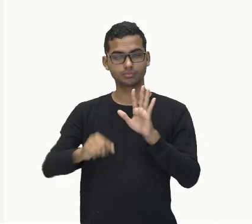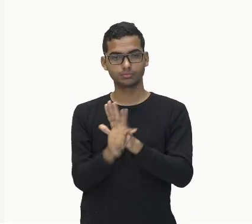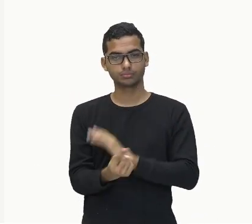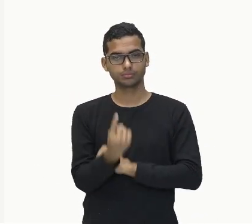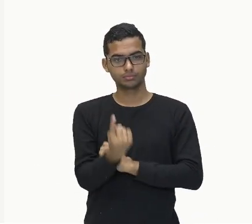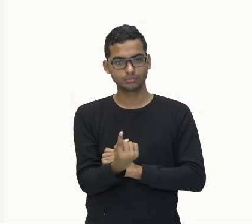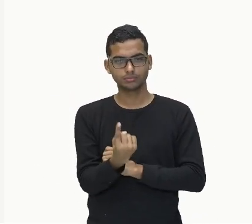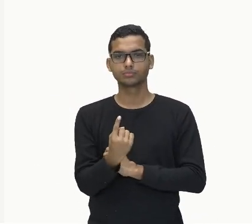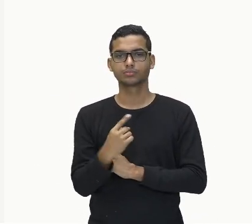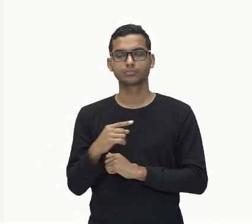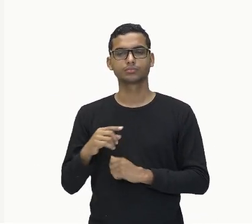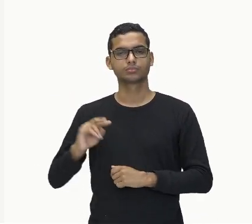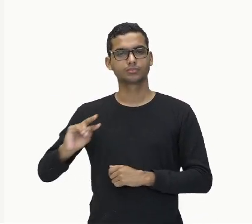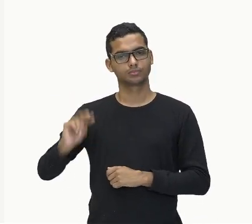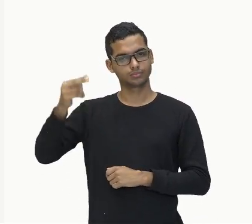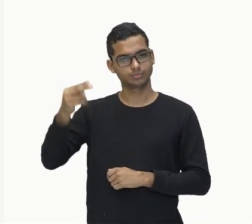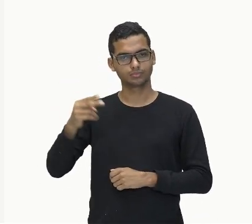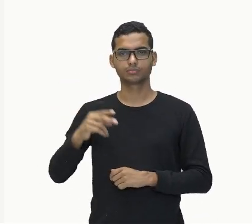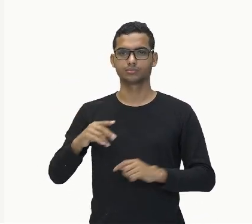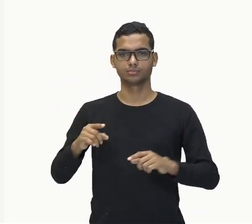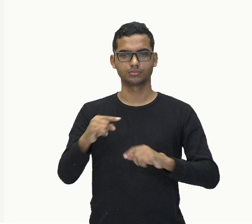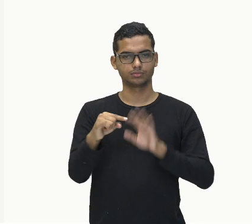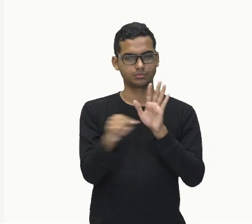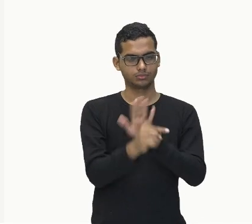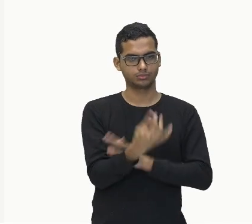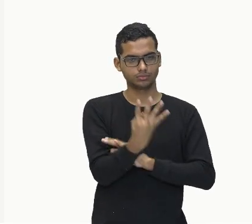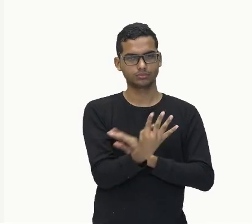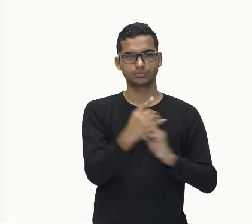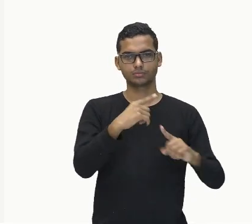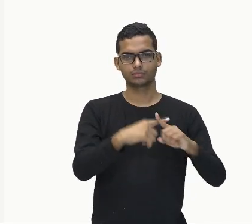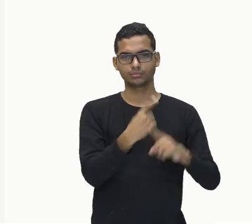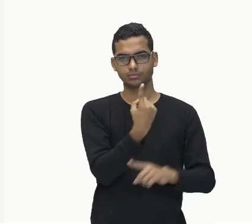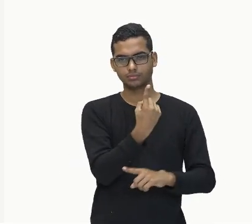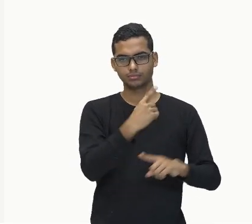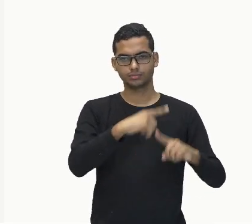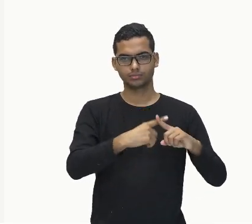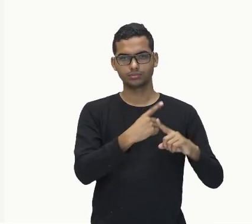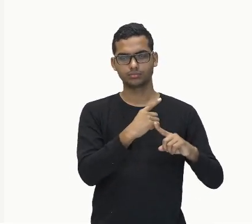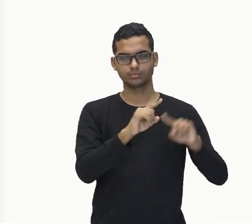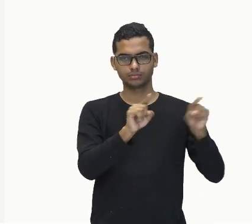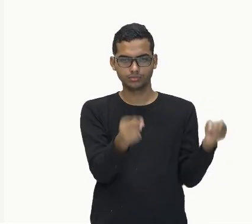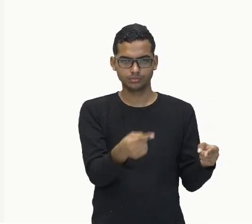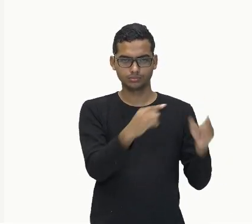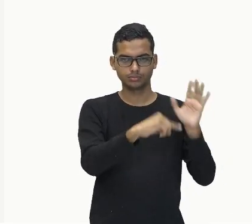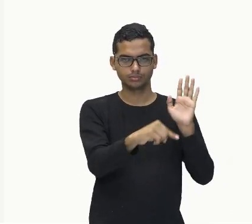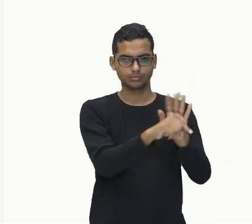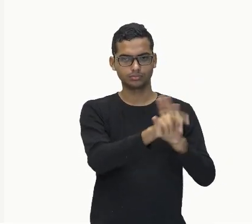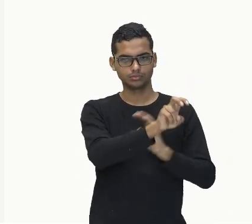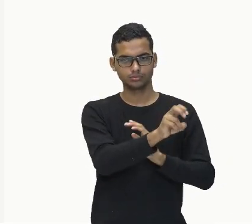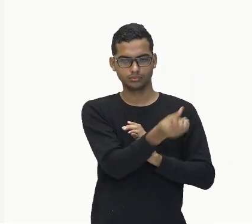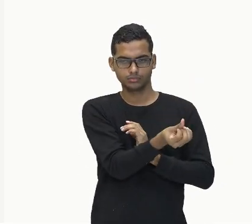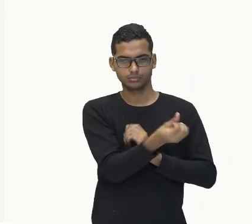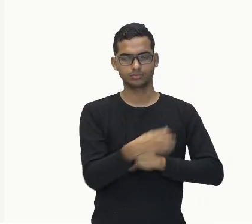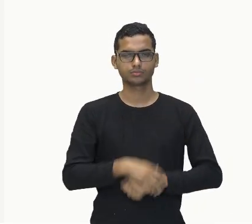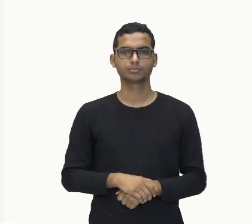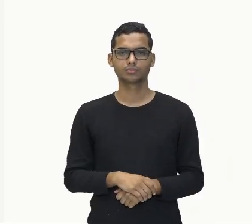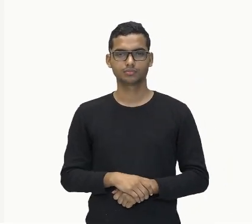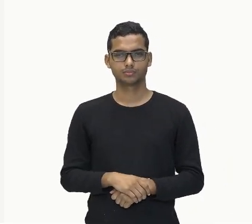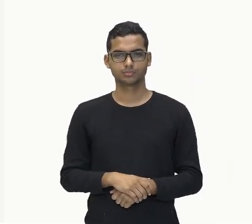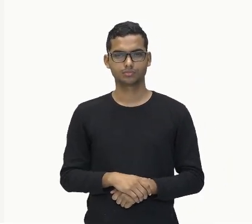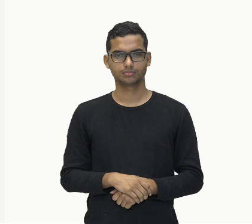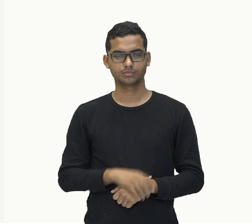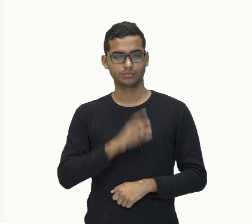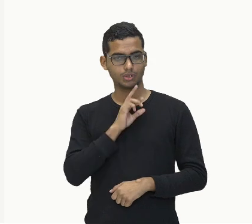delta, vezes o a, que é o coeficiente do n ao quadrado, que é 1, vezes o c, que é menos 56.